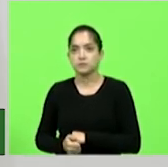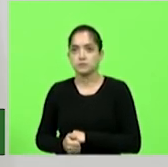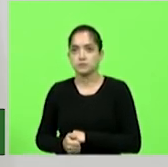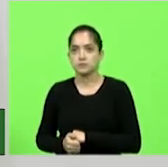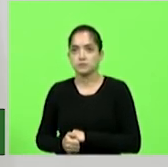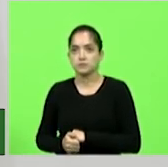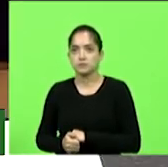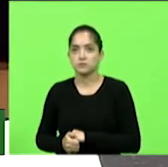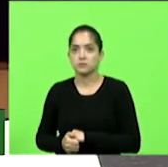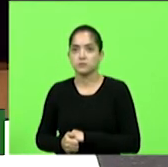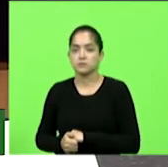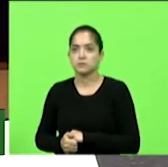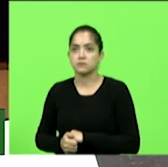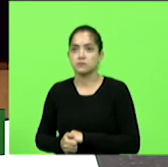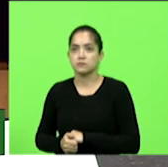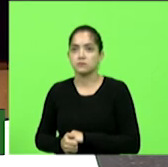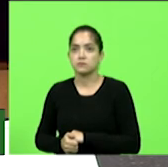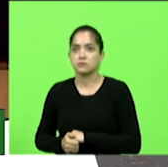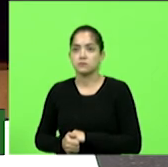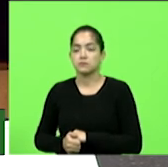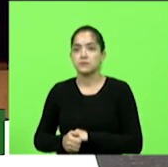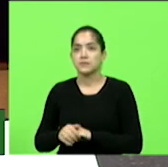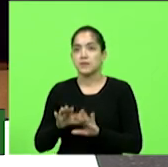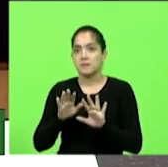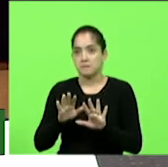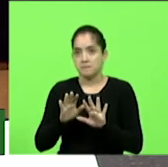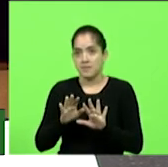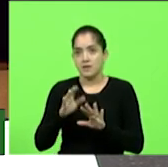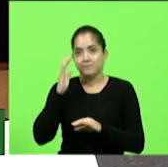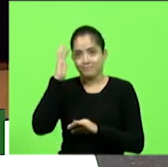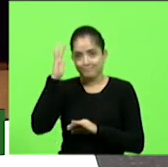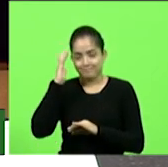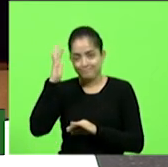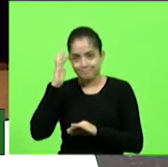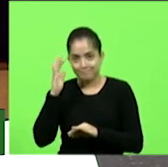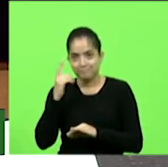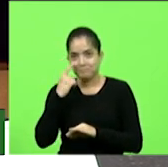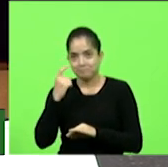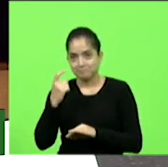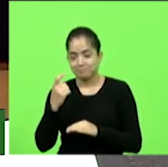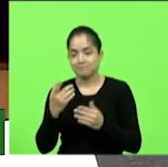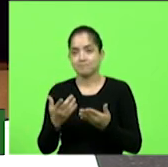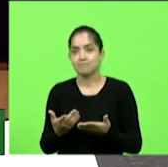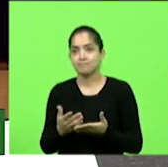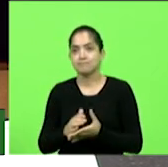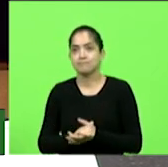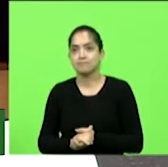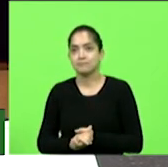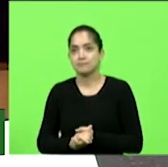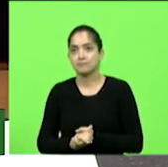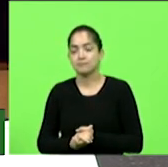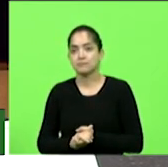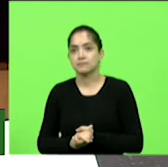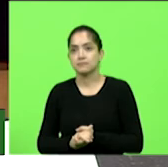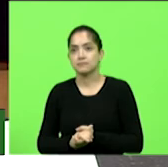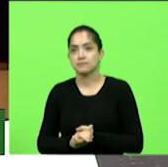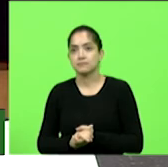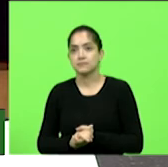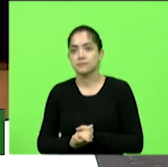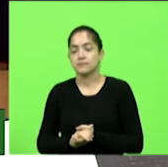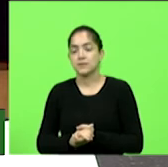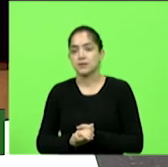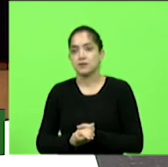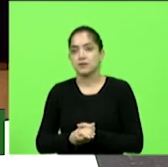Eu não queria estragar teu raciocínio, que eu achei também muito interessante, e a gente fica desapontado,